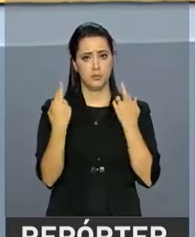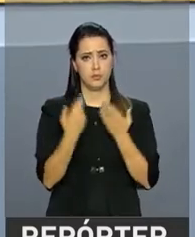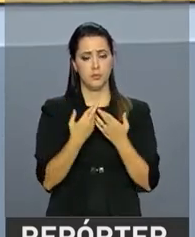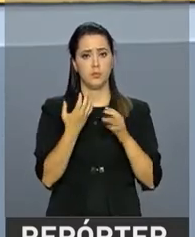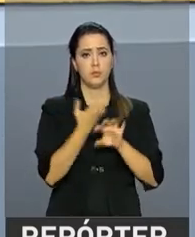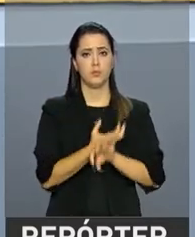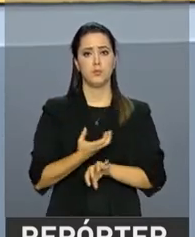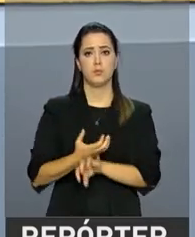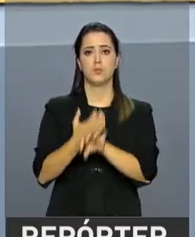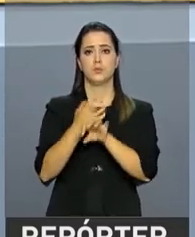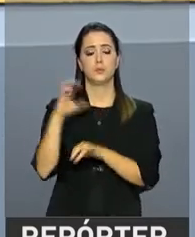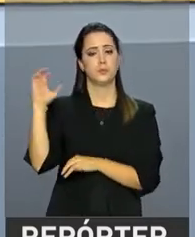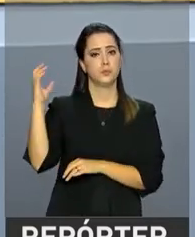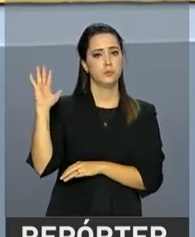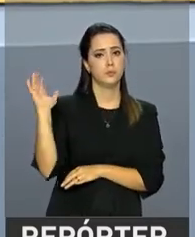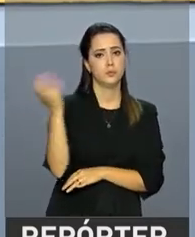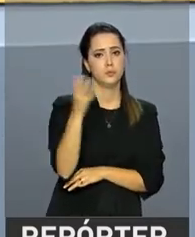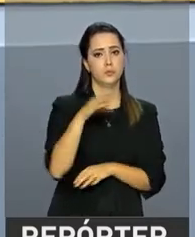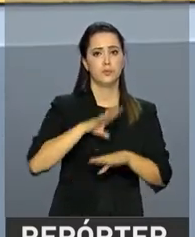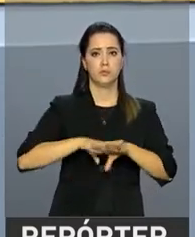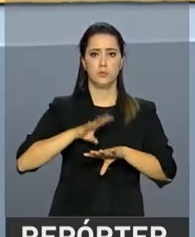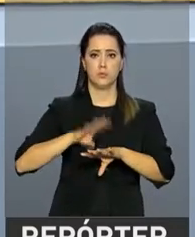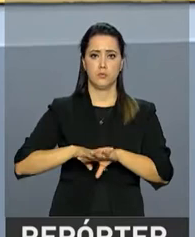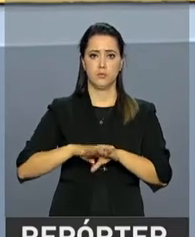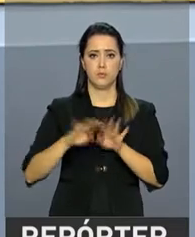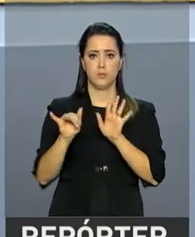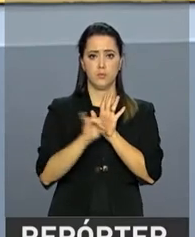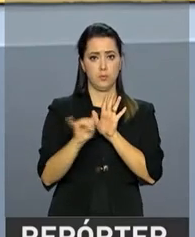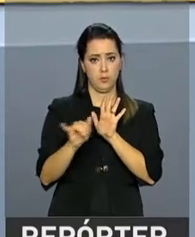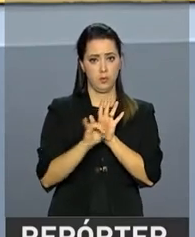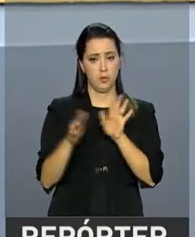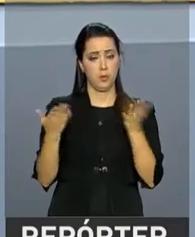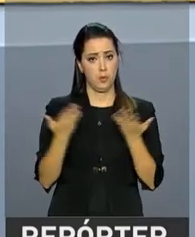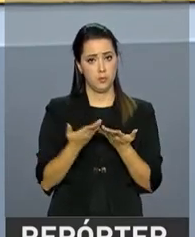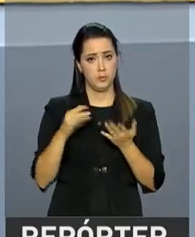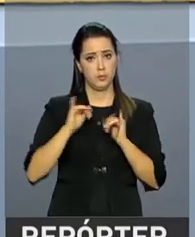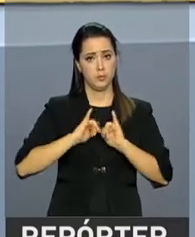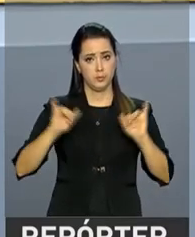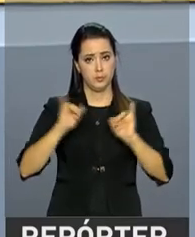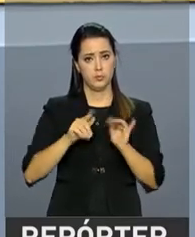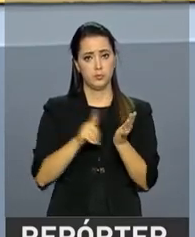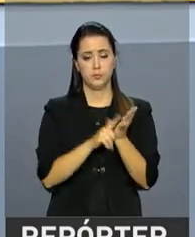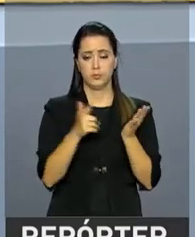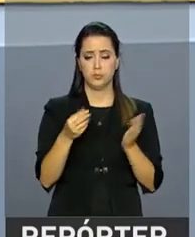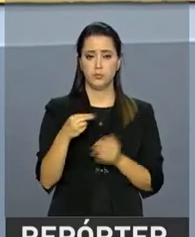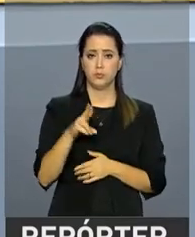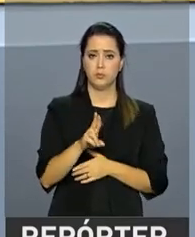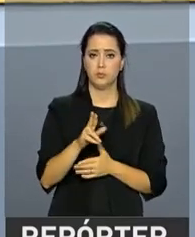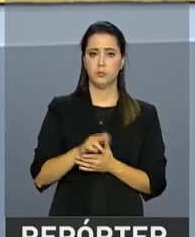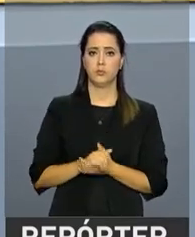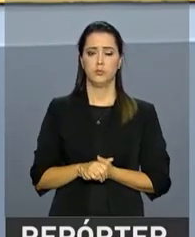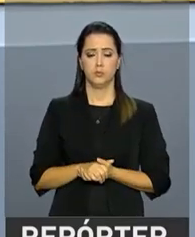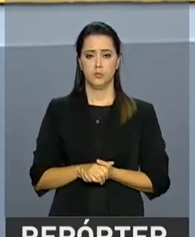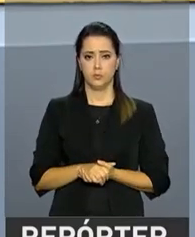da natureza e matemática o edital da prova foi publicado hoje no diário oficial da união